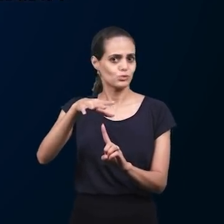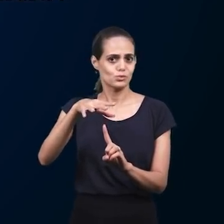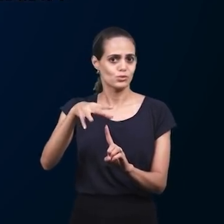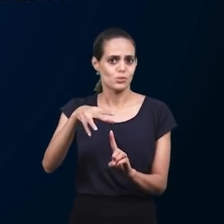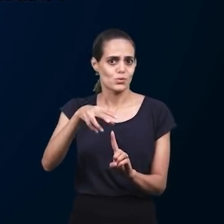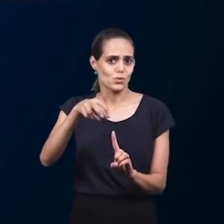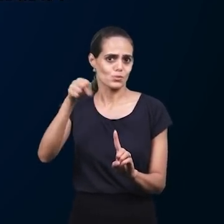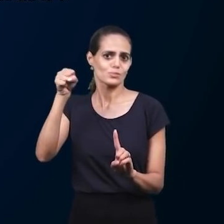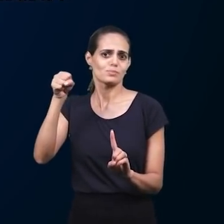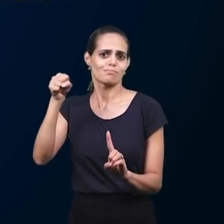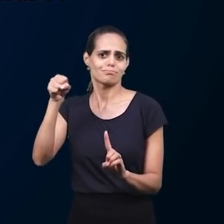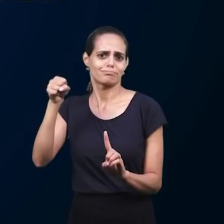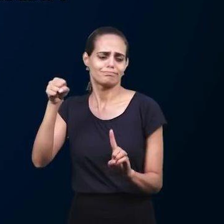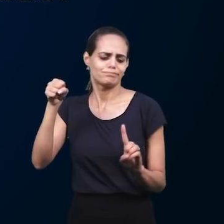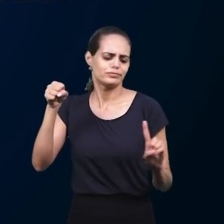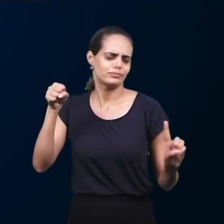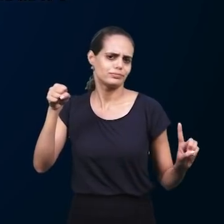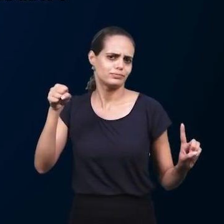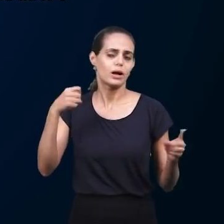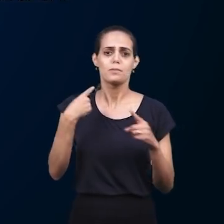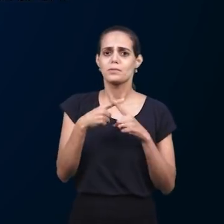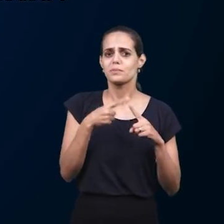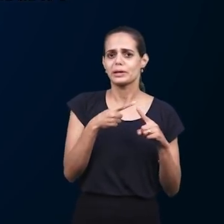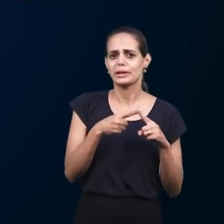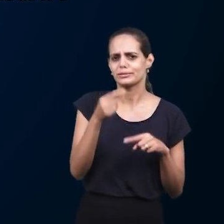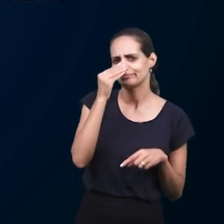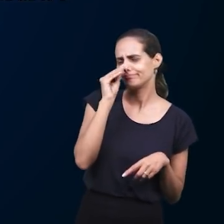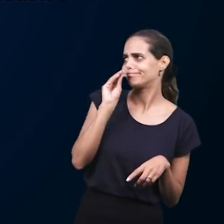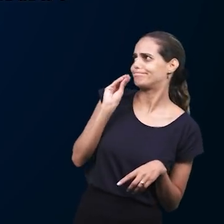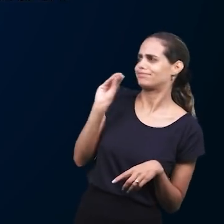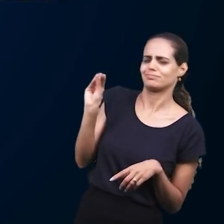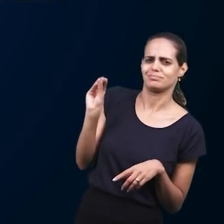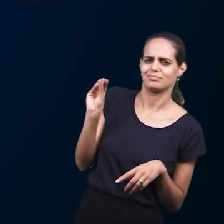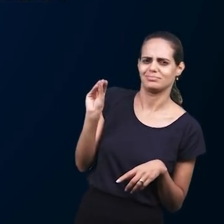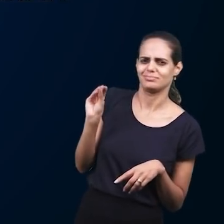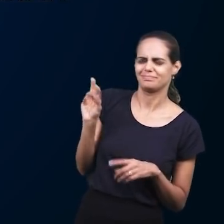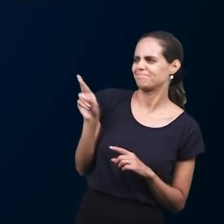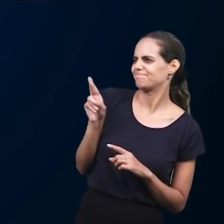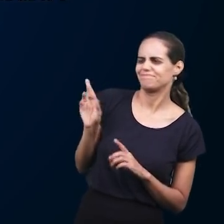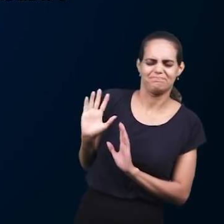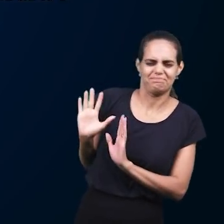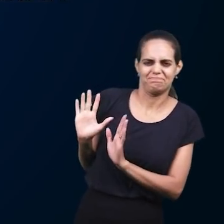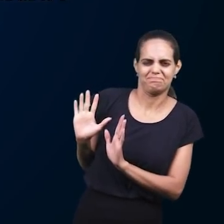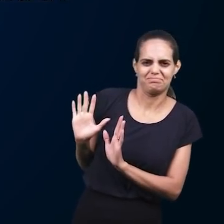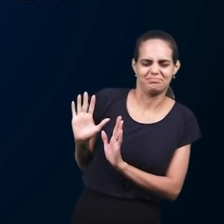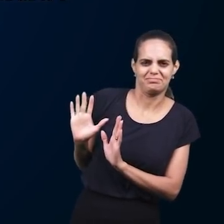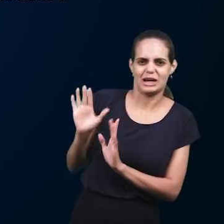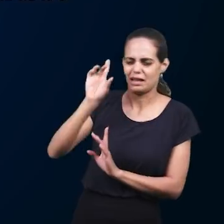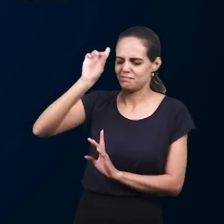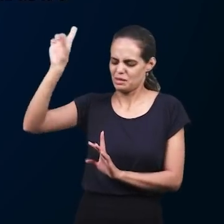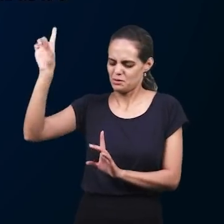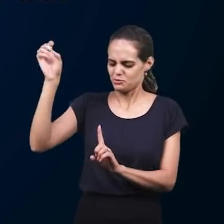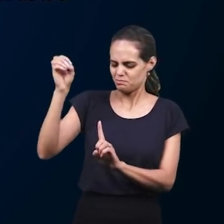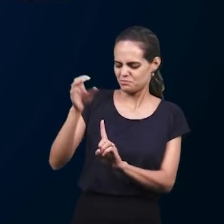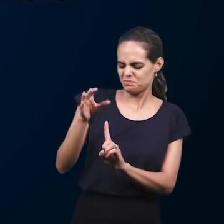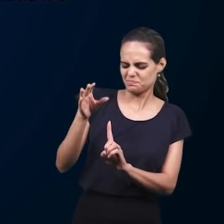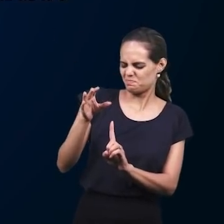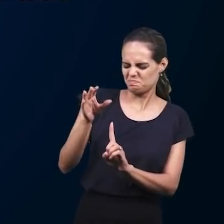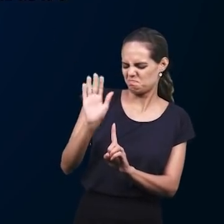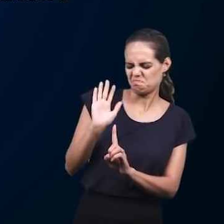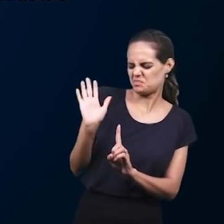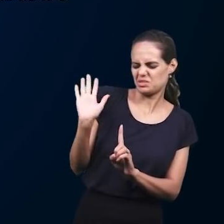porque eu rejeitei espontaneamente aquilo que Deus havia colocado sobre a minha vida. Toda